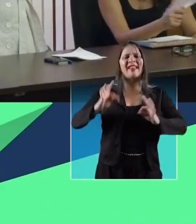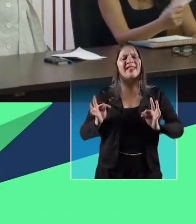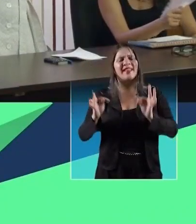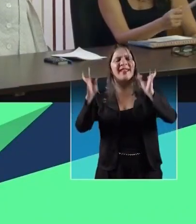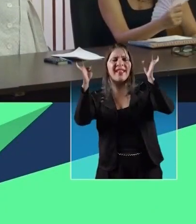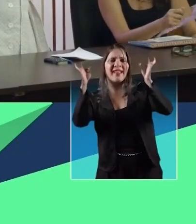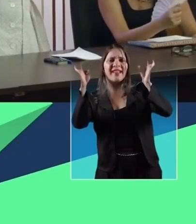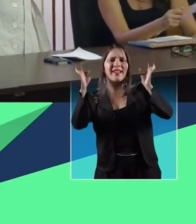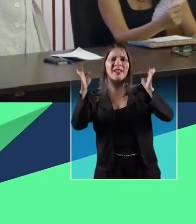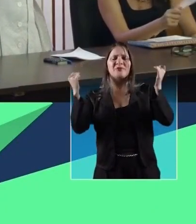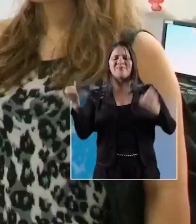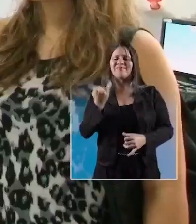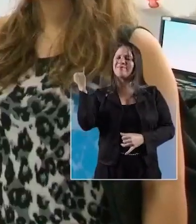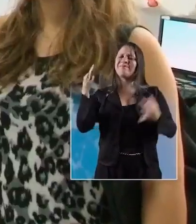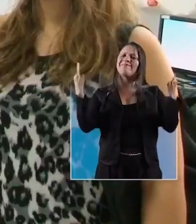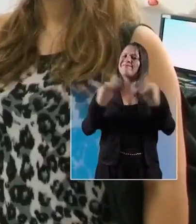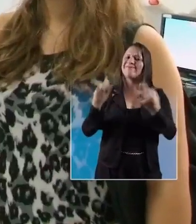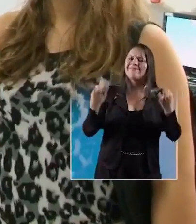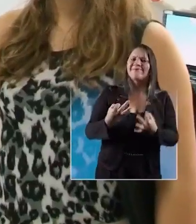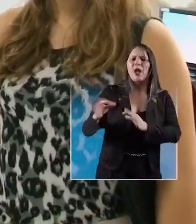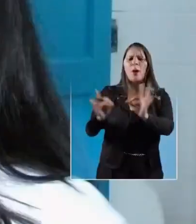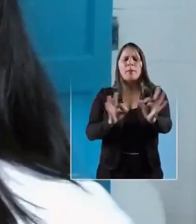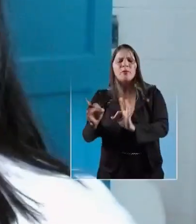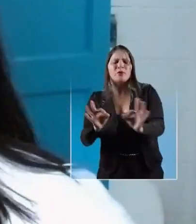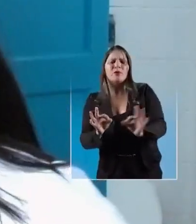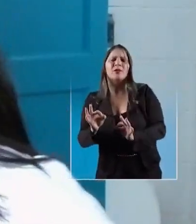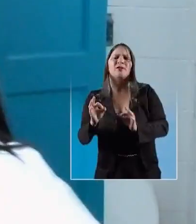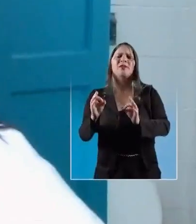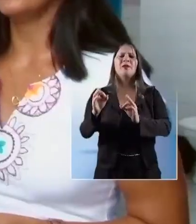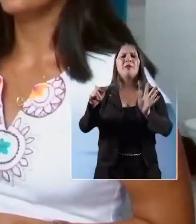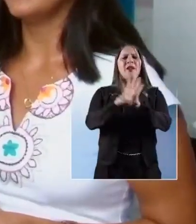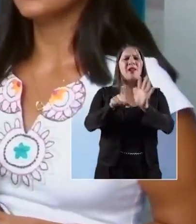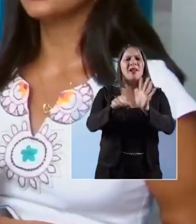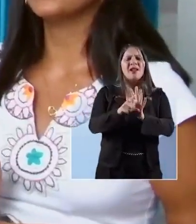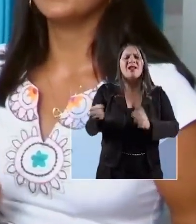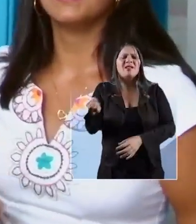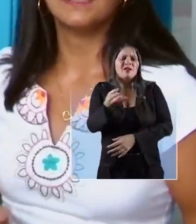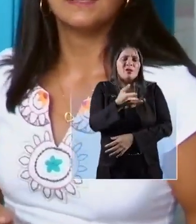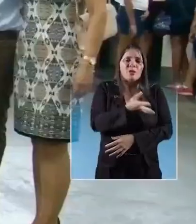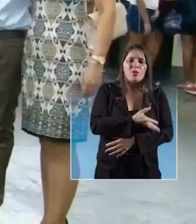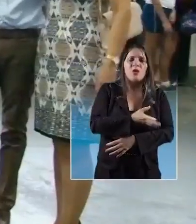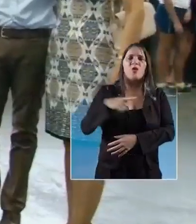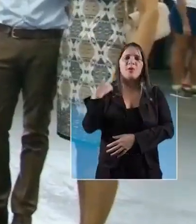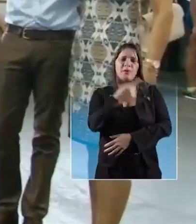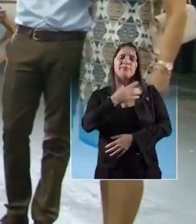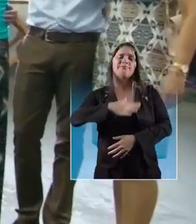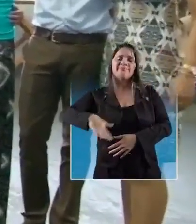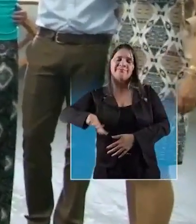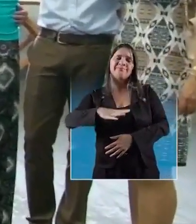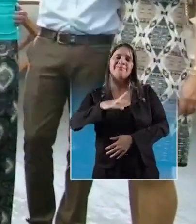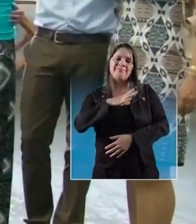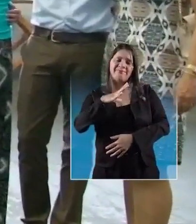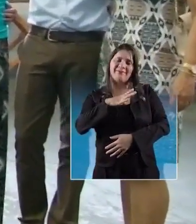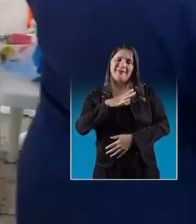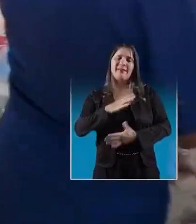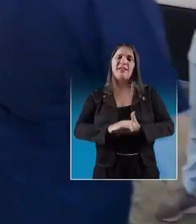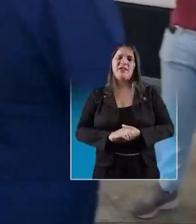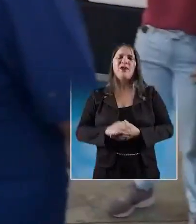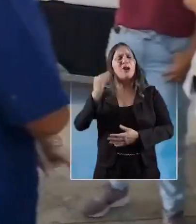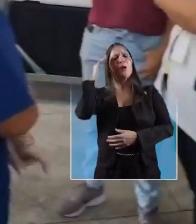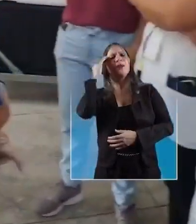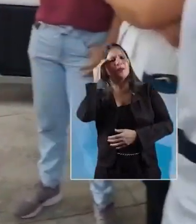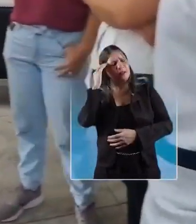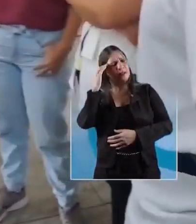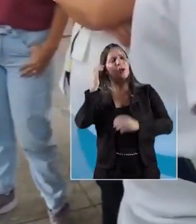lado de técnicos de excelência, criando programas, projetos, legislações inovadoras para a nossa cidade.